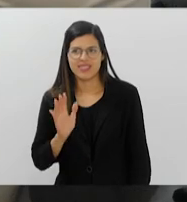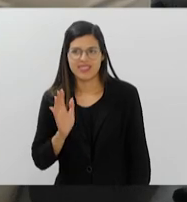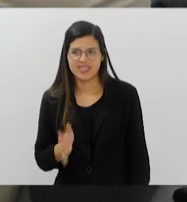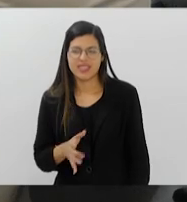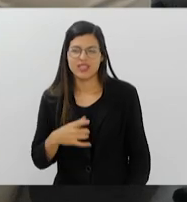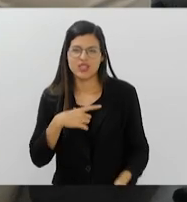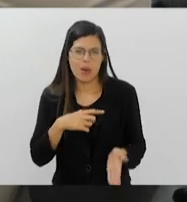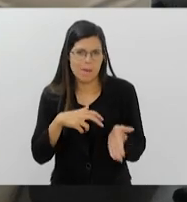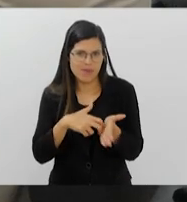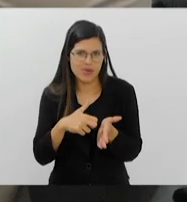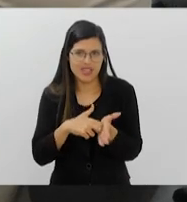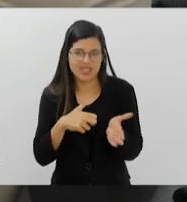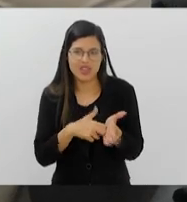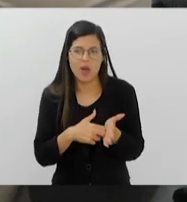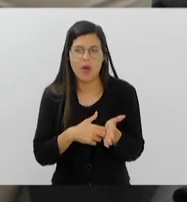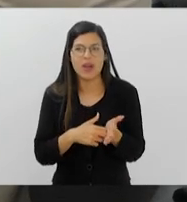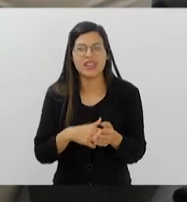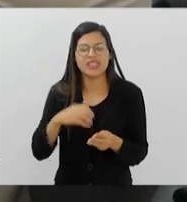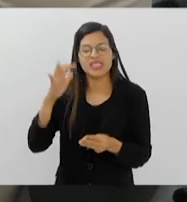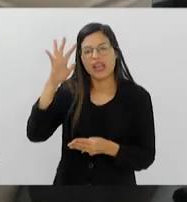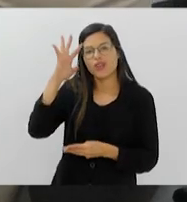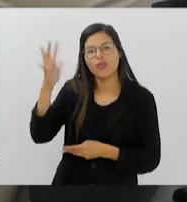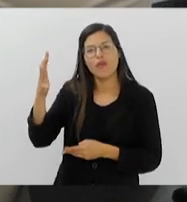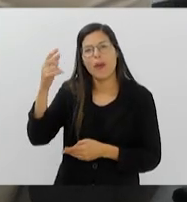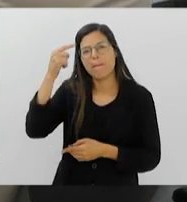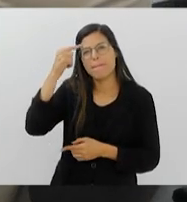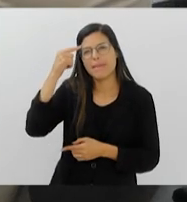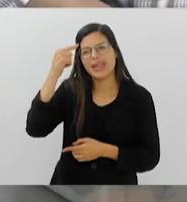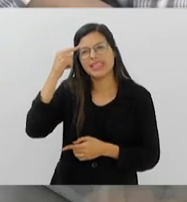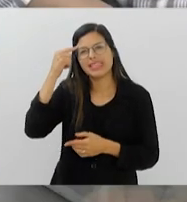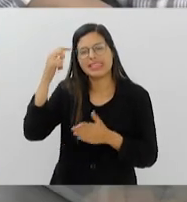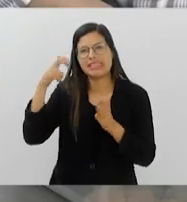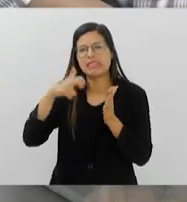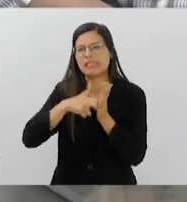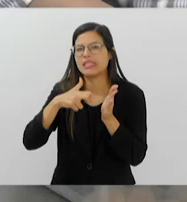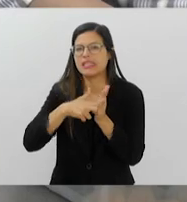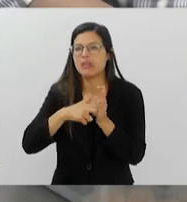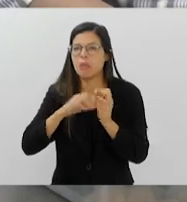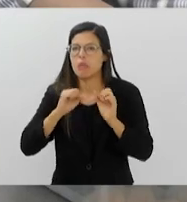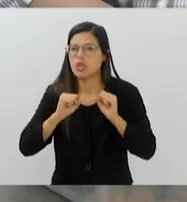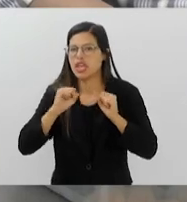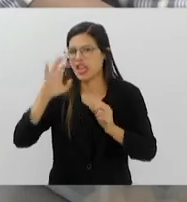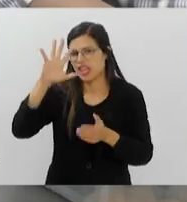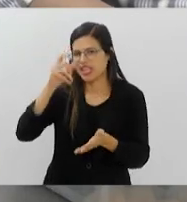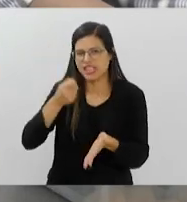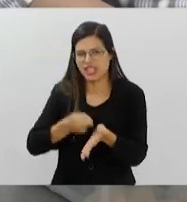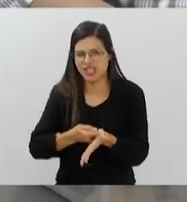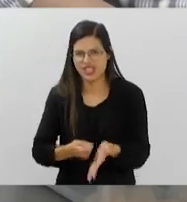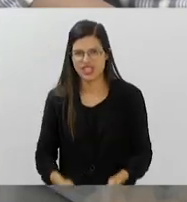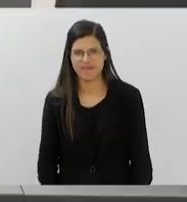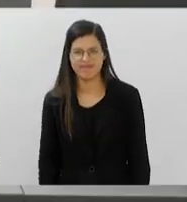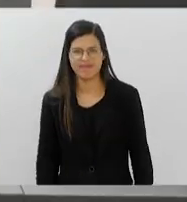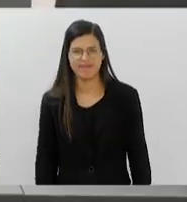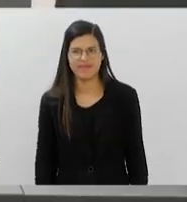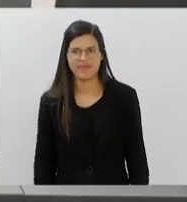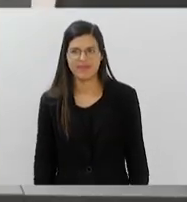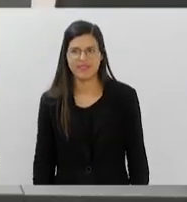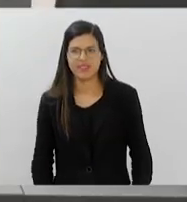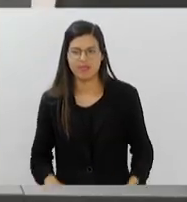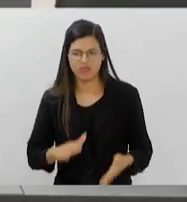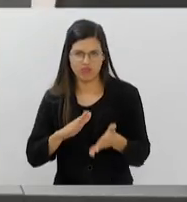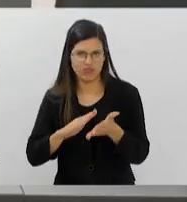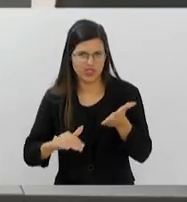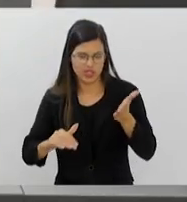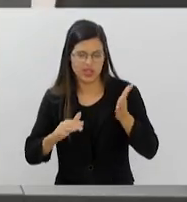revista, resolveram repensar uma punição que poderia ser arbitrária. Muito bom. Agradeço a todos. Então, vou retirar